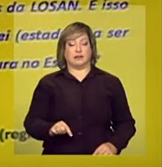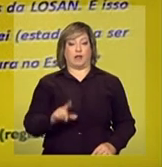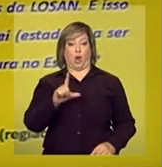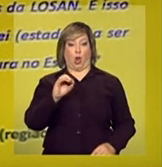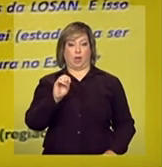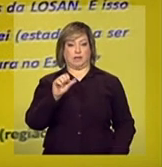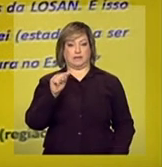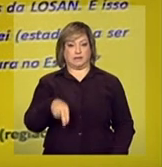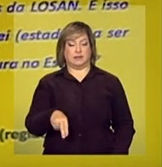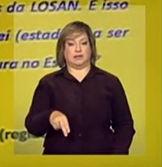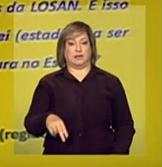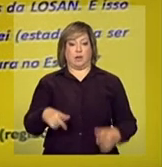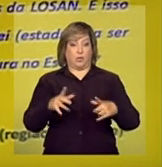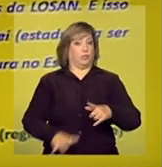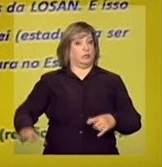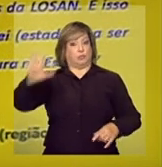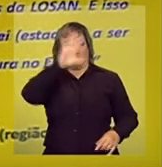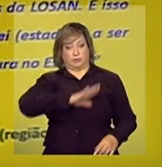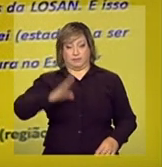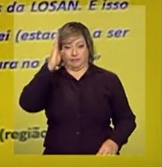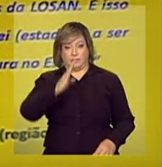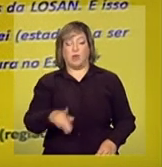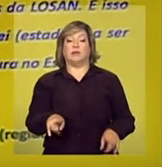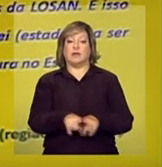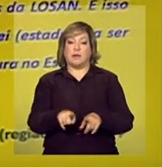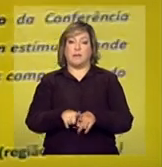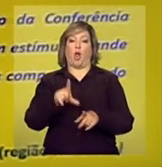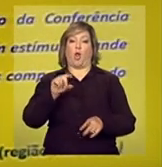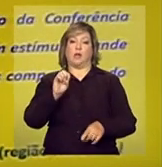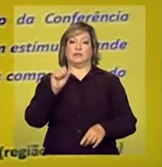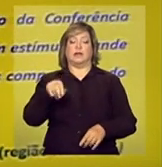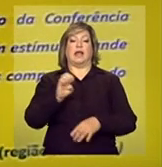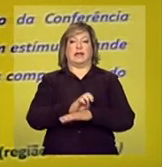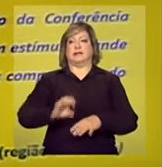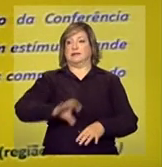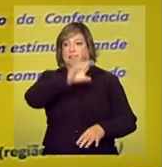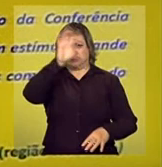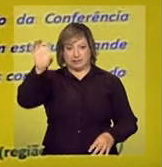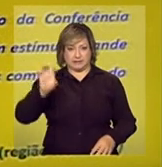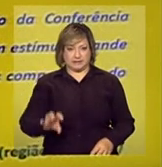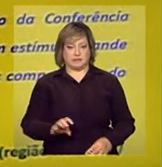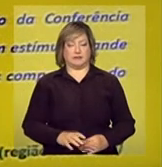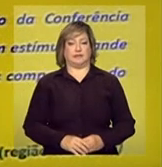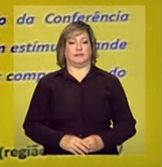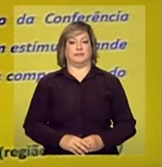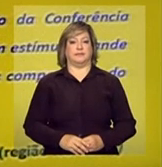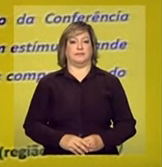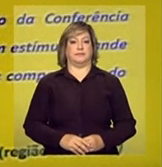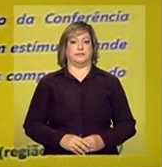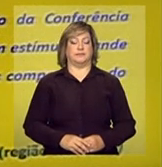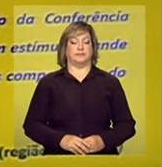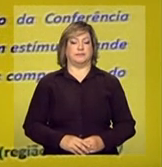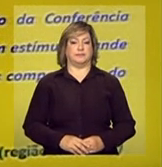a Losan nacional, né, como a Losan dos estados. Bom,